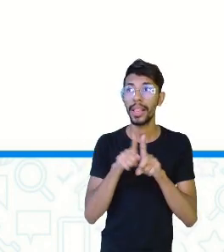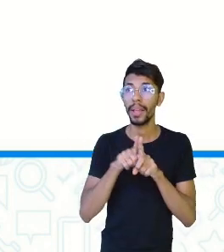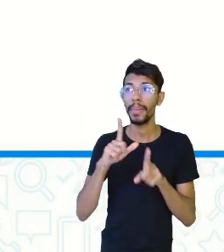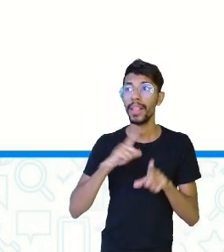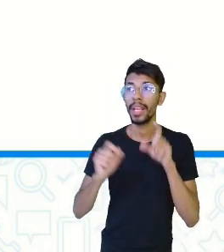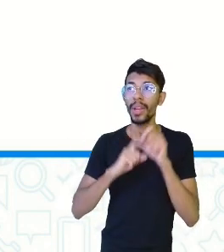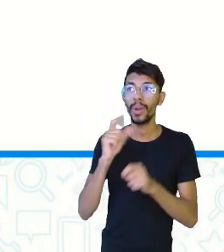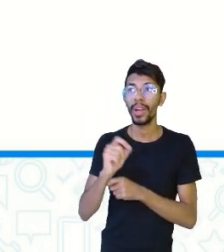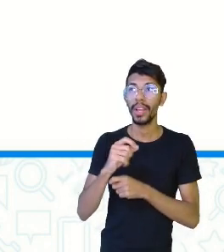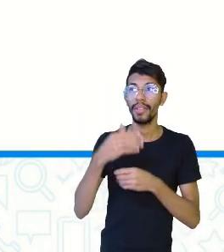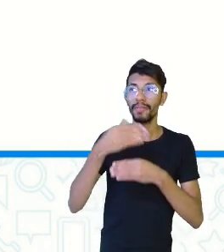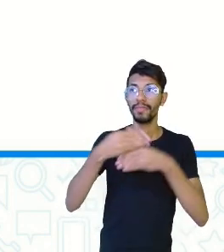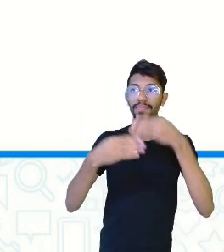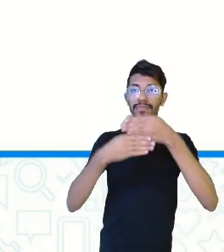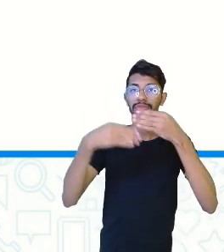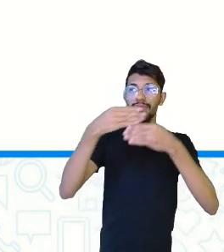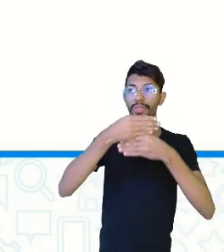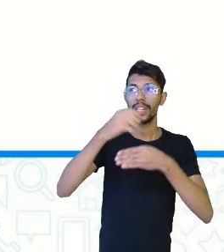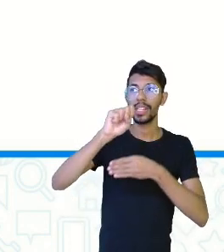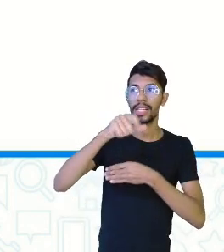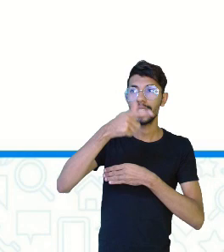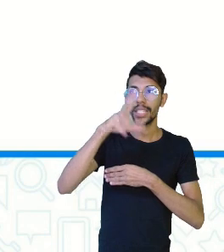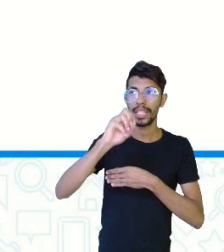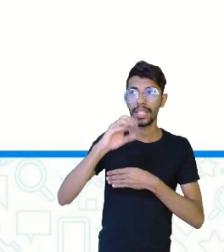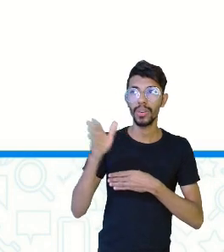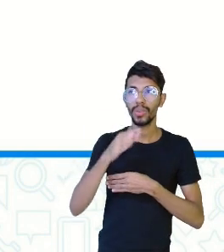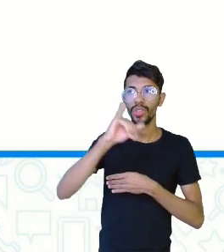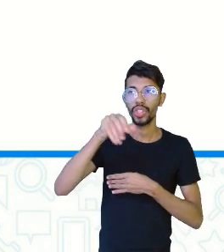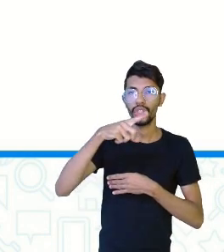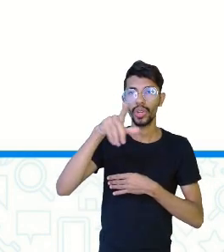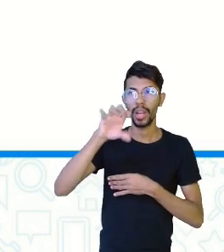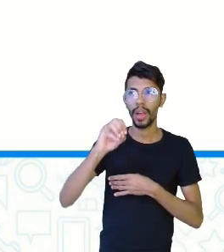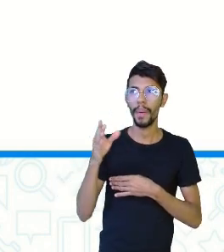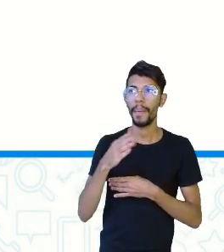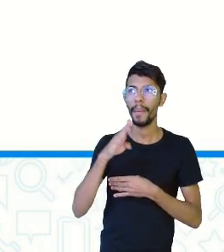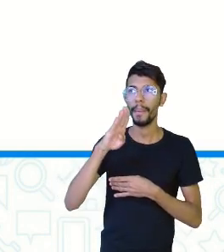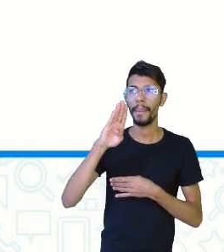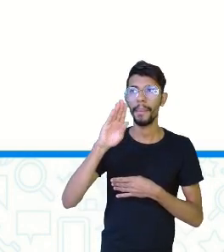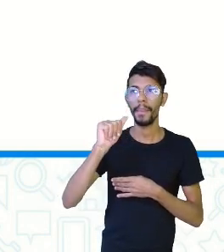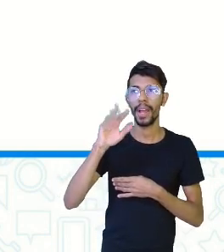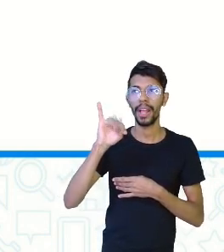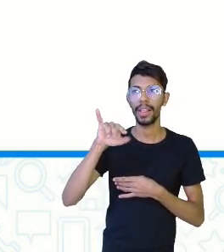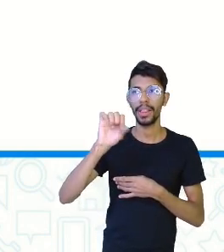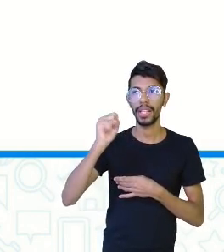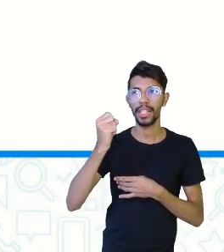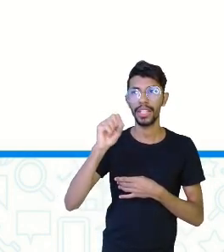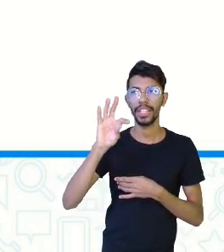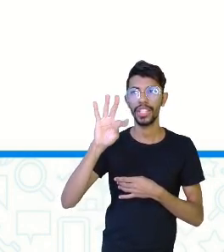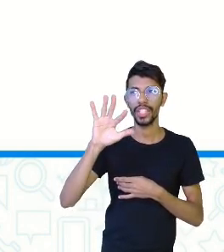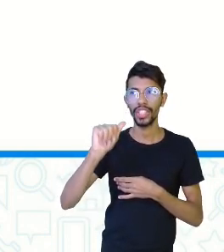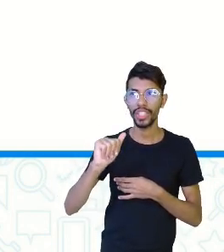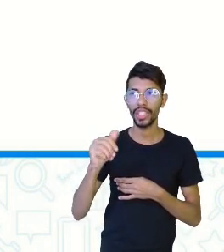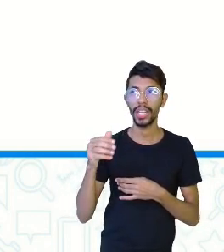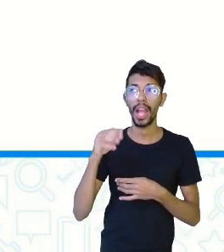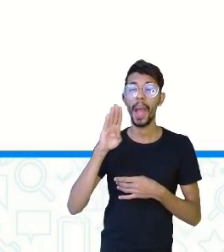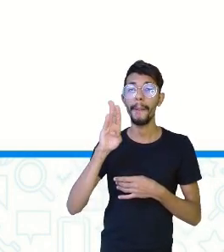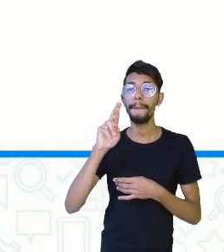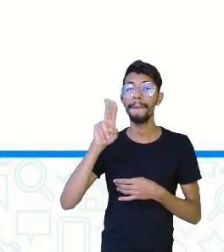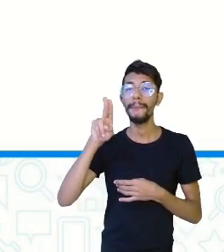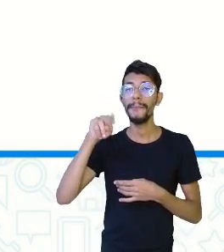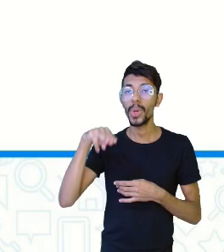né? Toda vez que eu via quando era criança, eu era estudante, aí eu ficava pensando, por que será que o forte tem esse nome? O